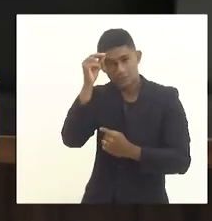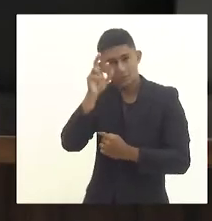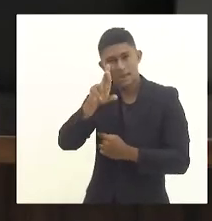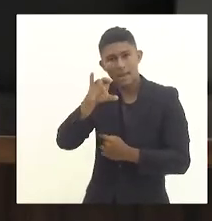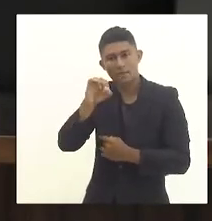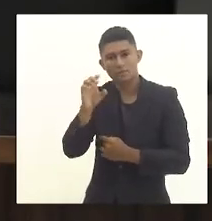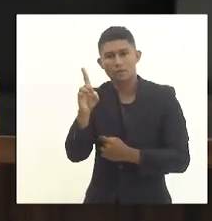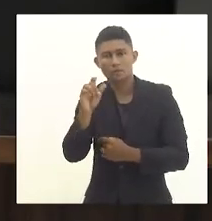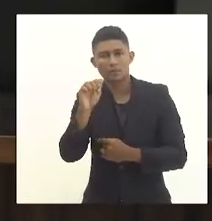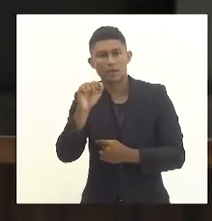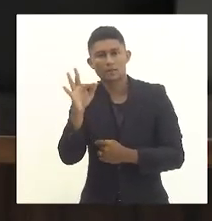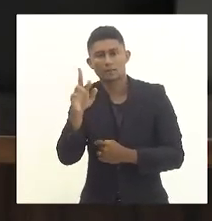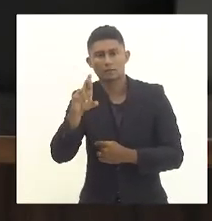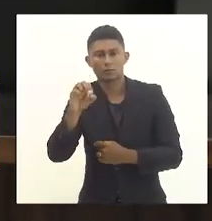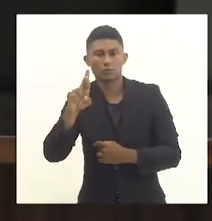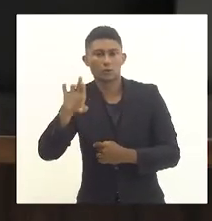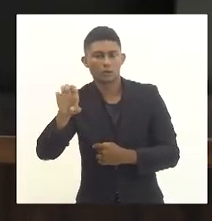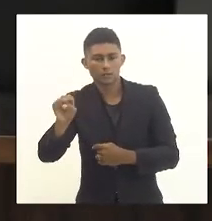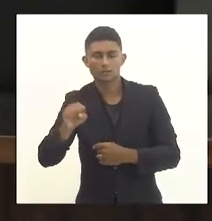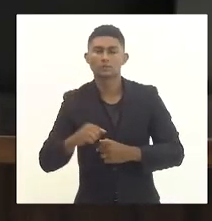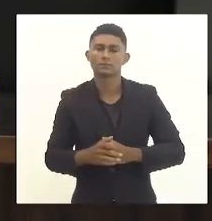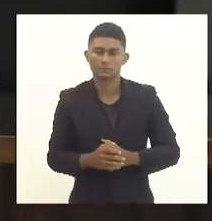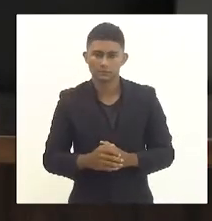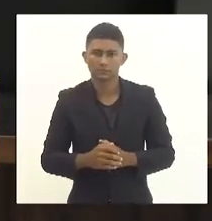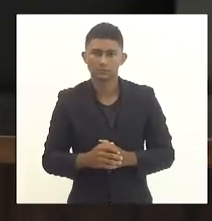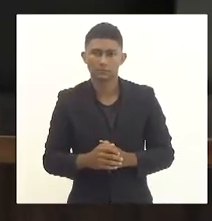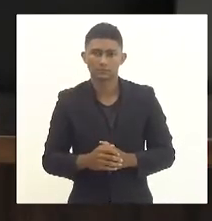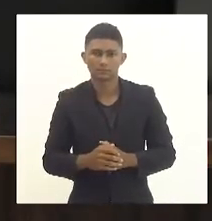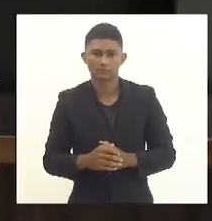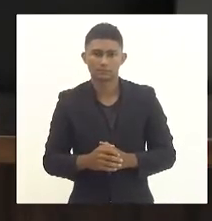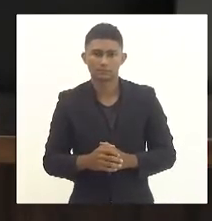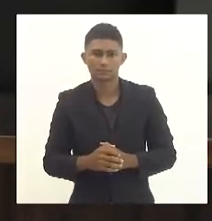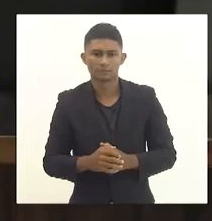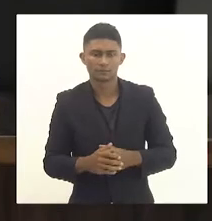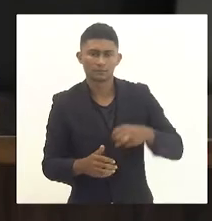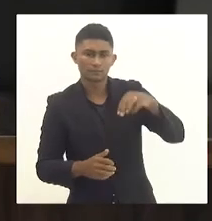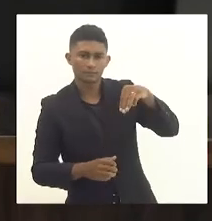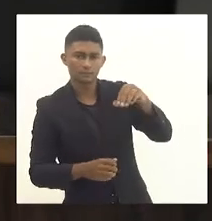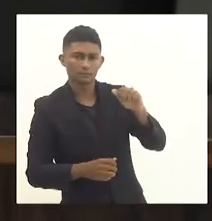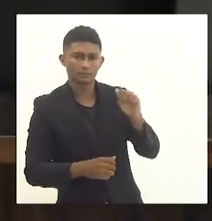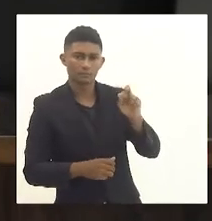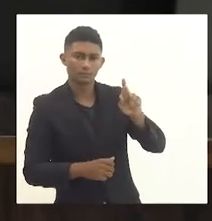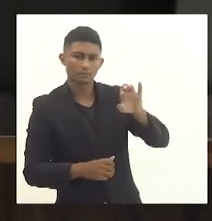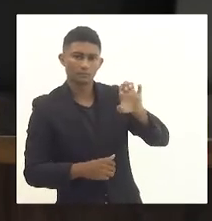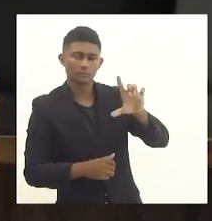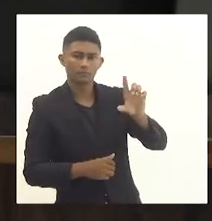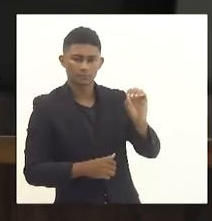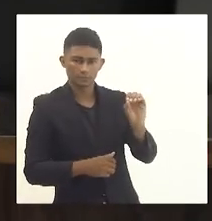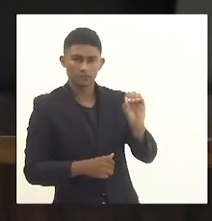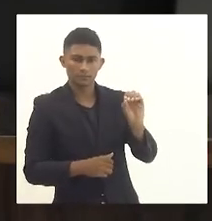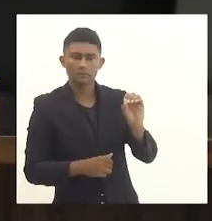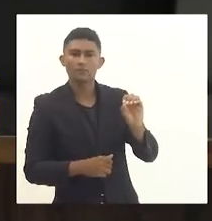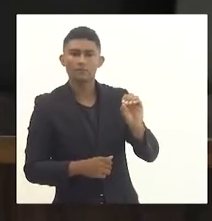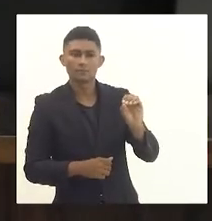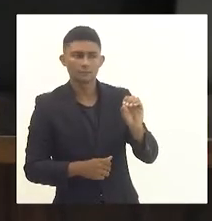assessor de Tecnologia e Desenvolvimento da Prefeitura Municipal de Arraial do Cabo. Marcelo